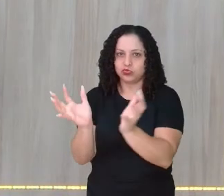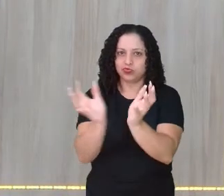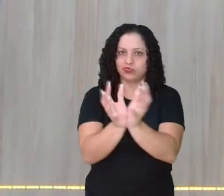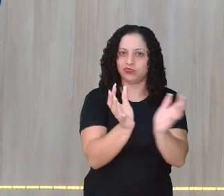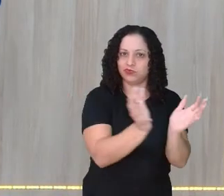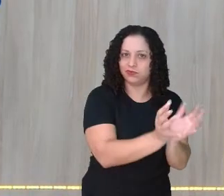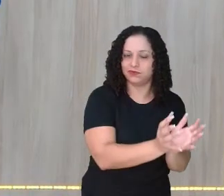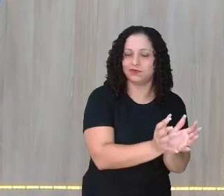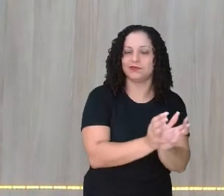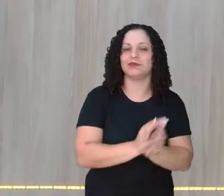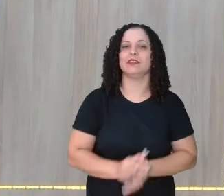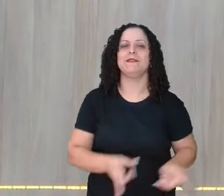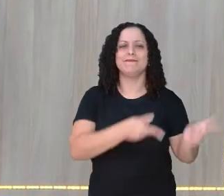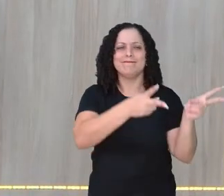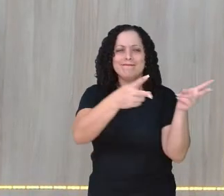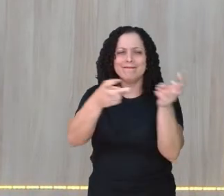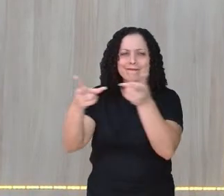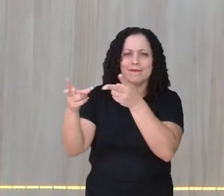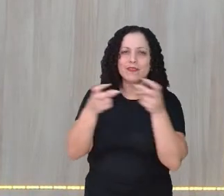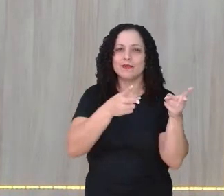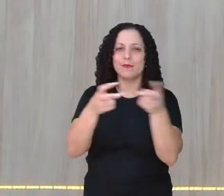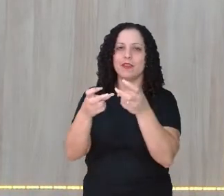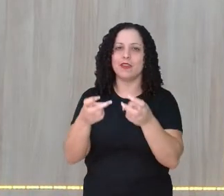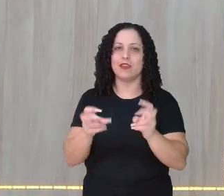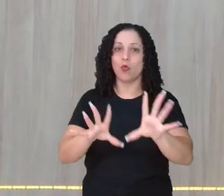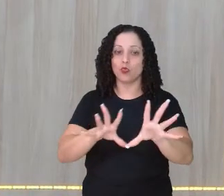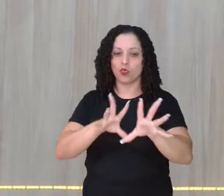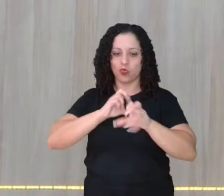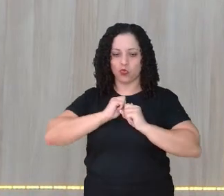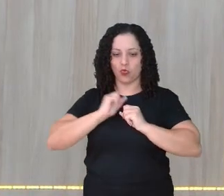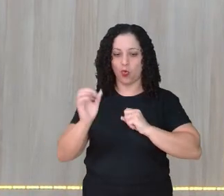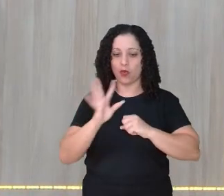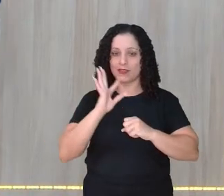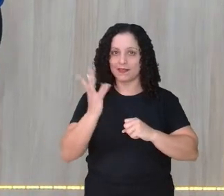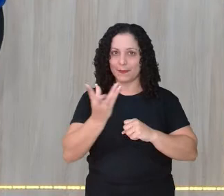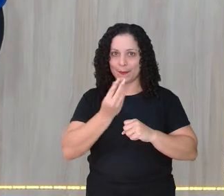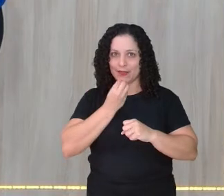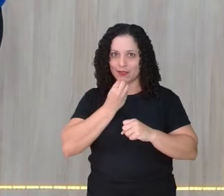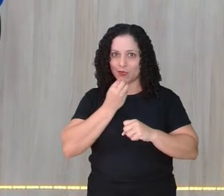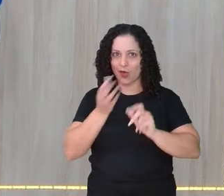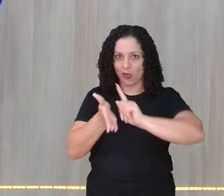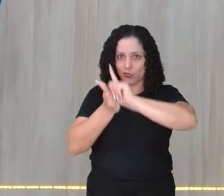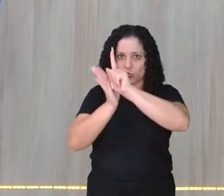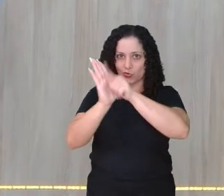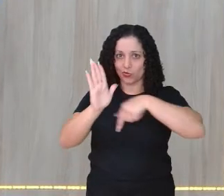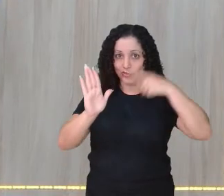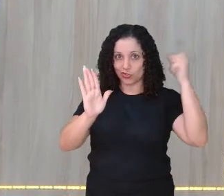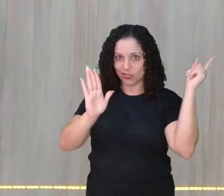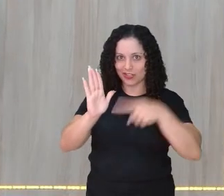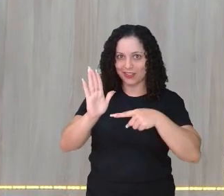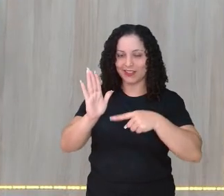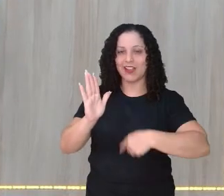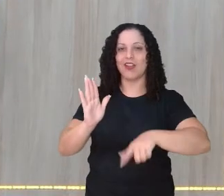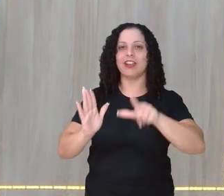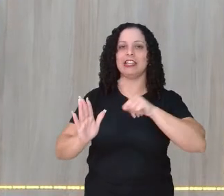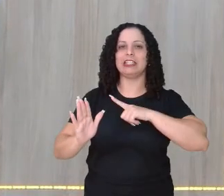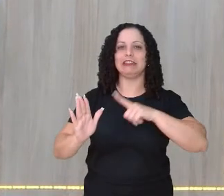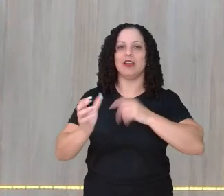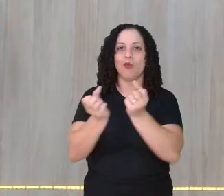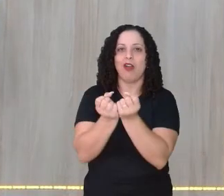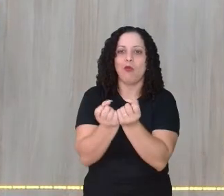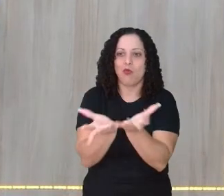Então, você pode perceber, quando você se apropria desse conhecimento, de que aquele gênero, ele tem uma